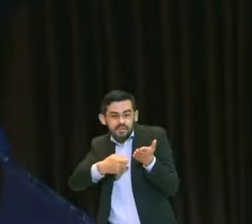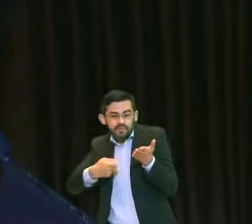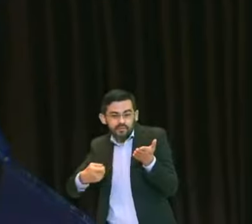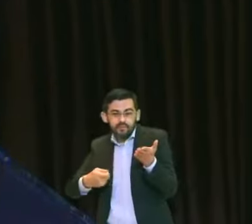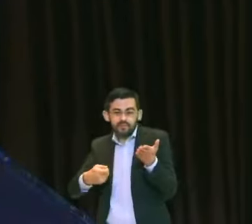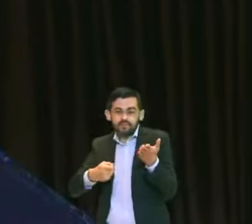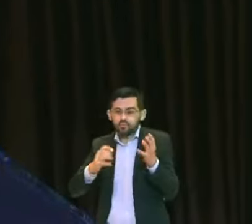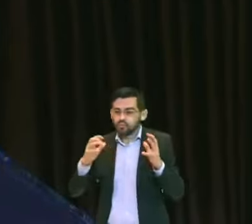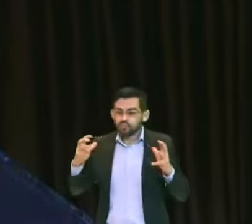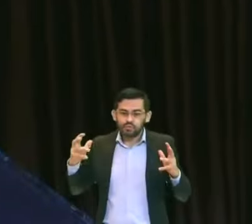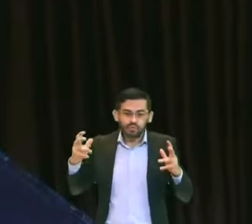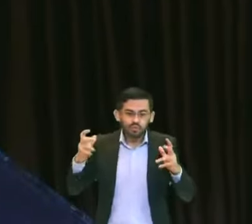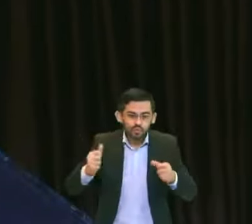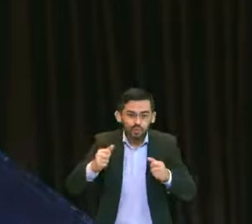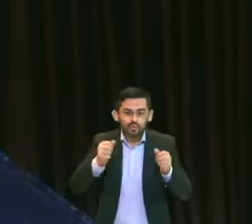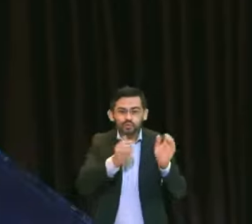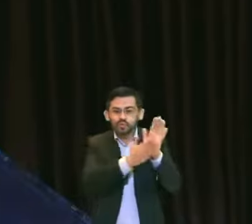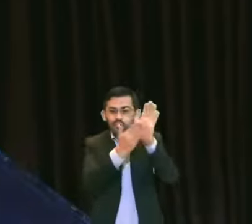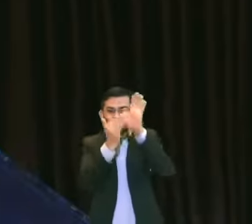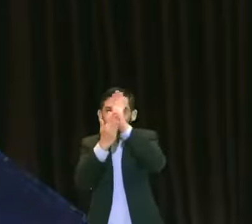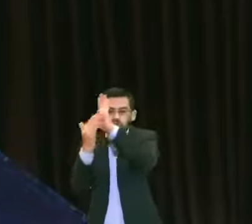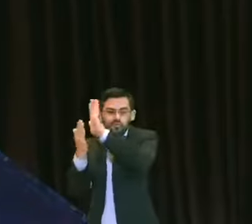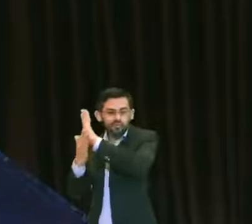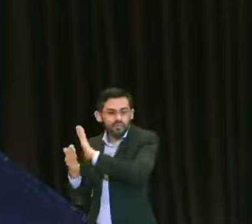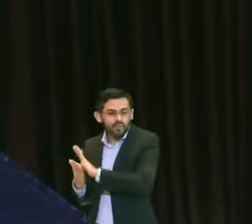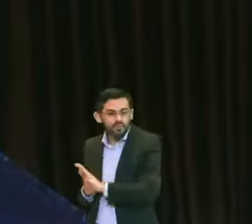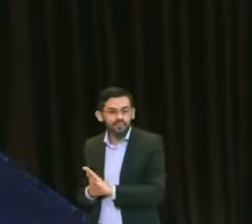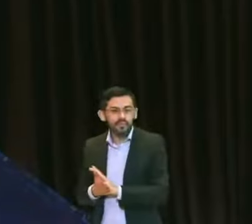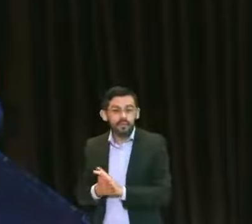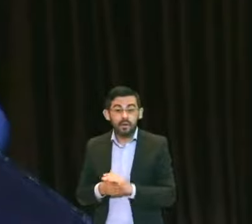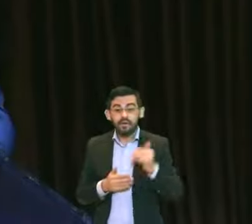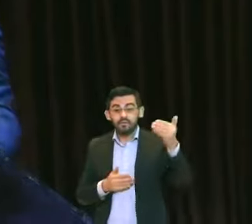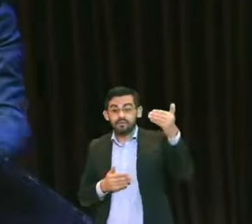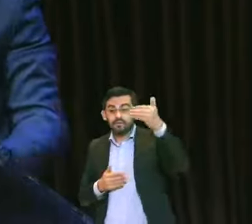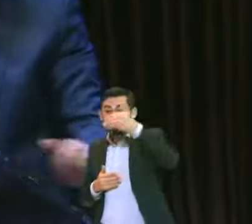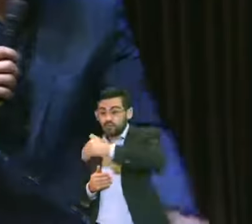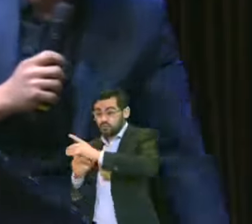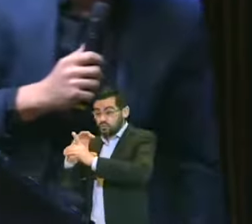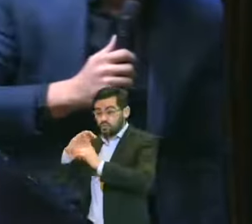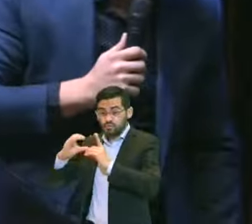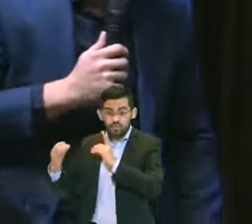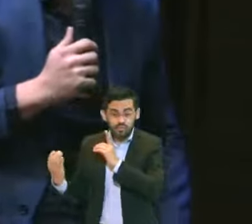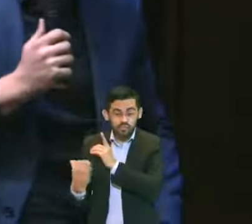encherá ao ouvir o Pai chamar. Viemos no culto, cantamos.